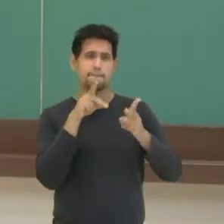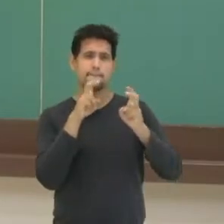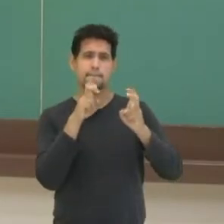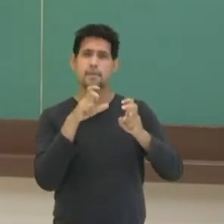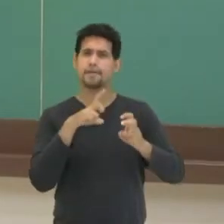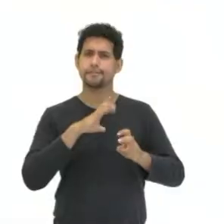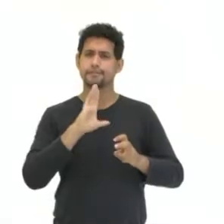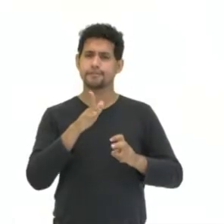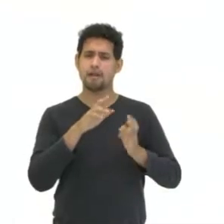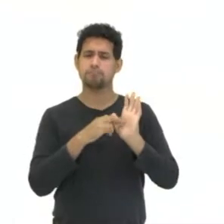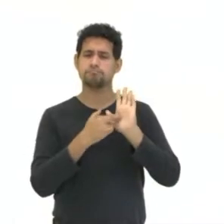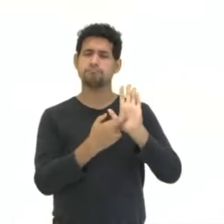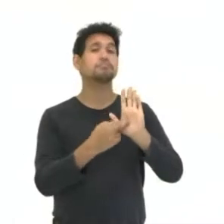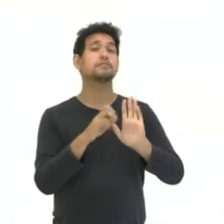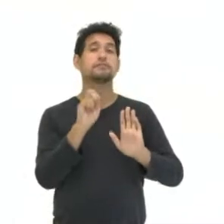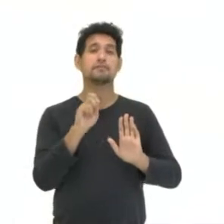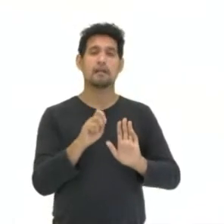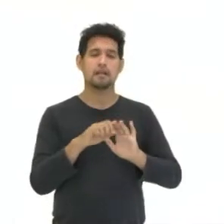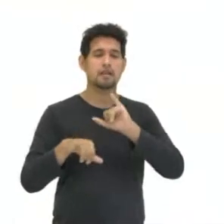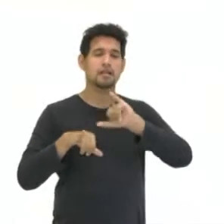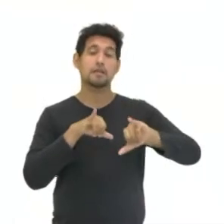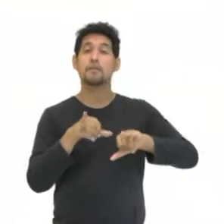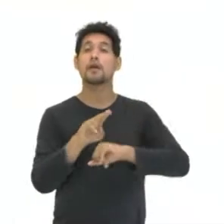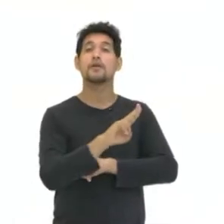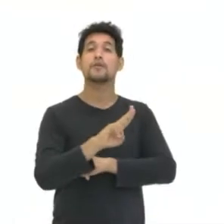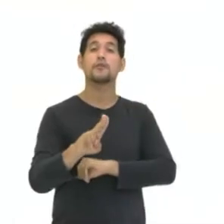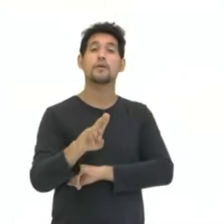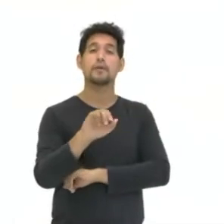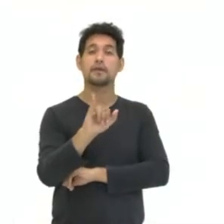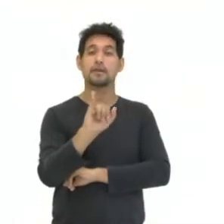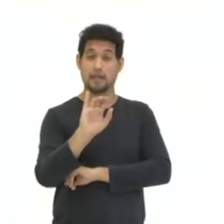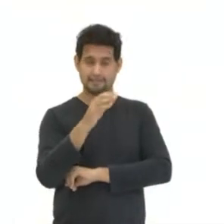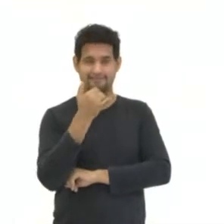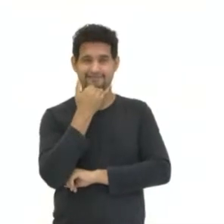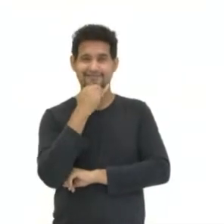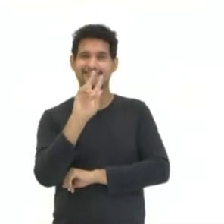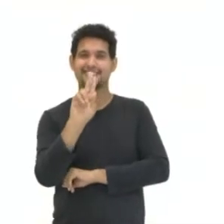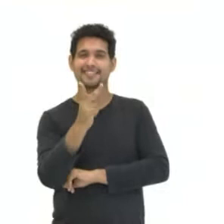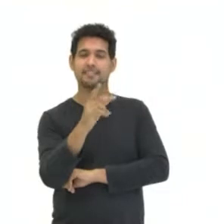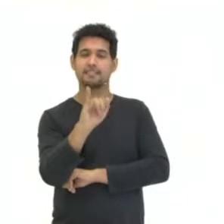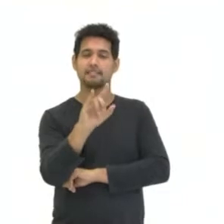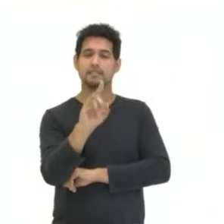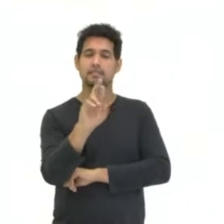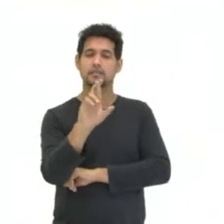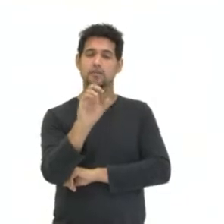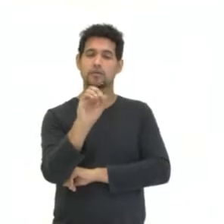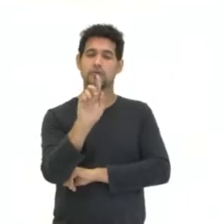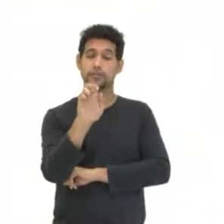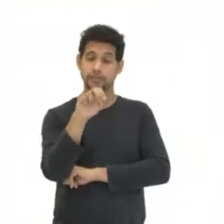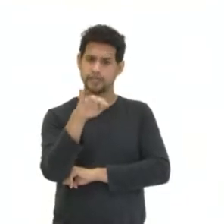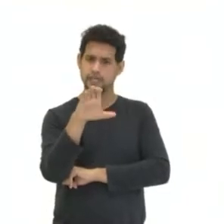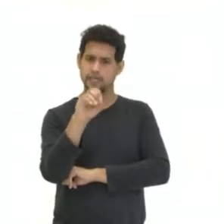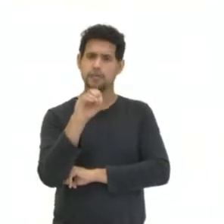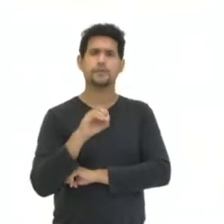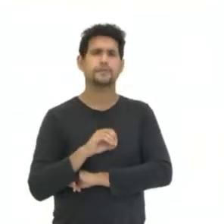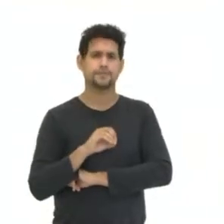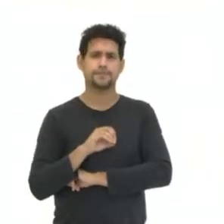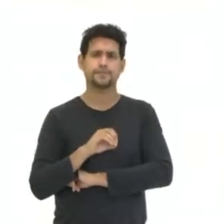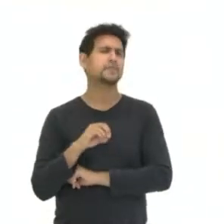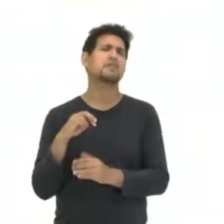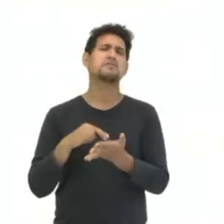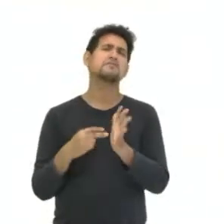a representação de um elemento químico denominado hidrogênio. O elemento químico é